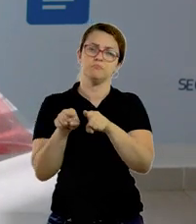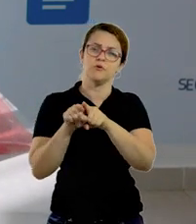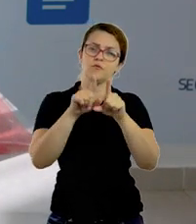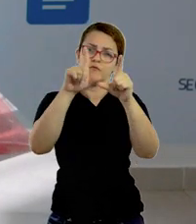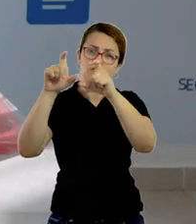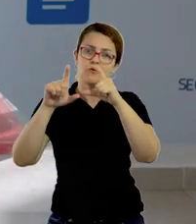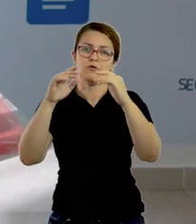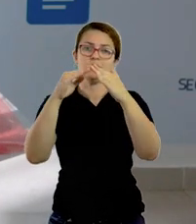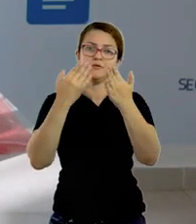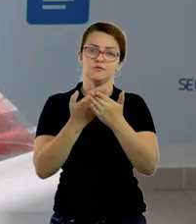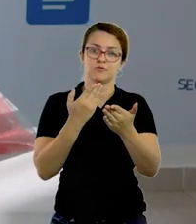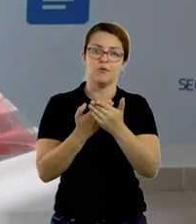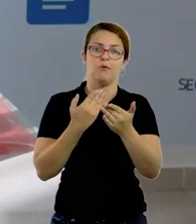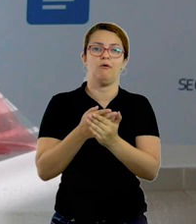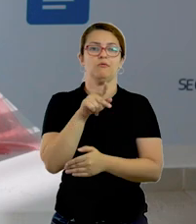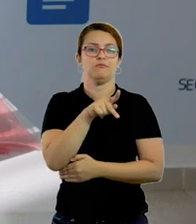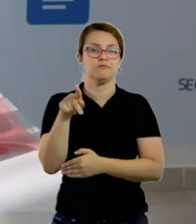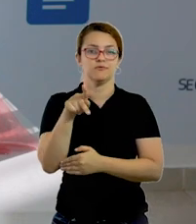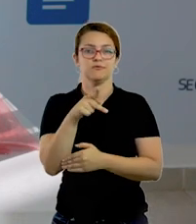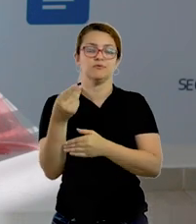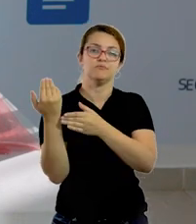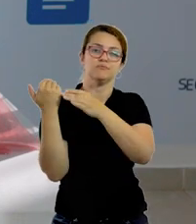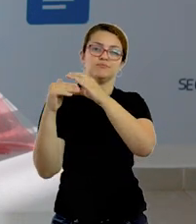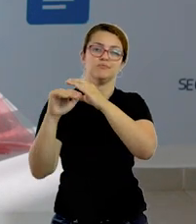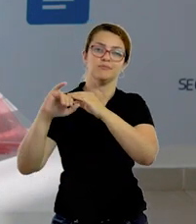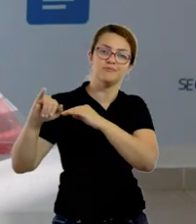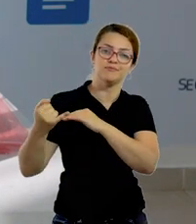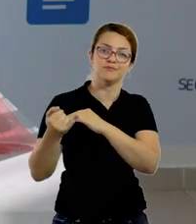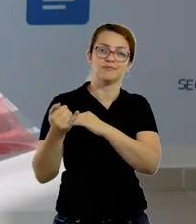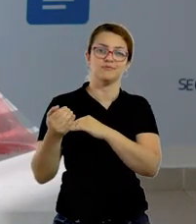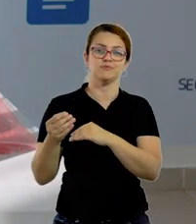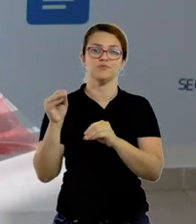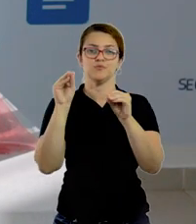muita gente assim. Mandem fotos para as escolas,